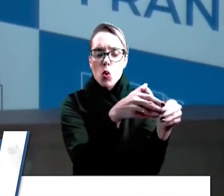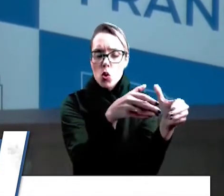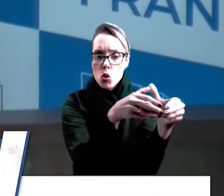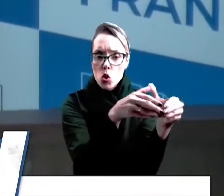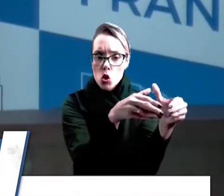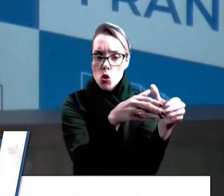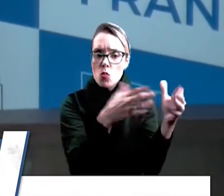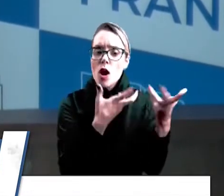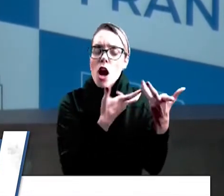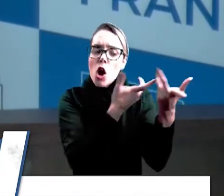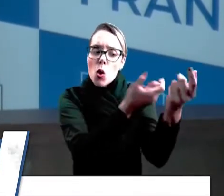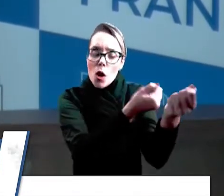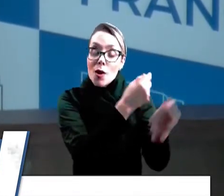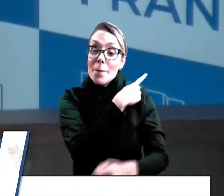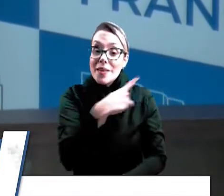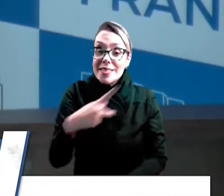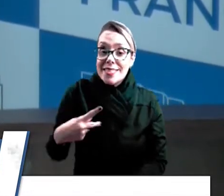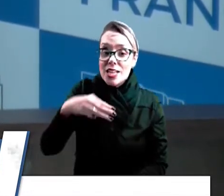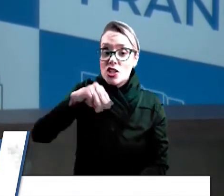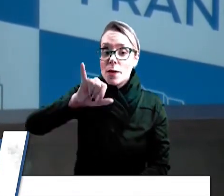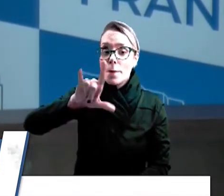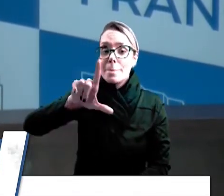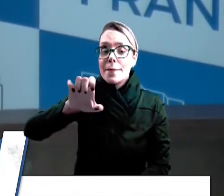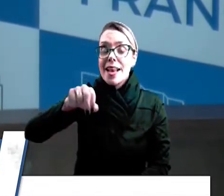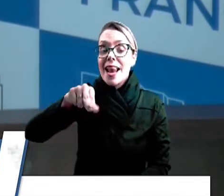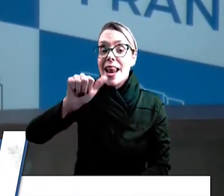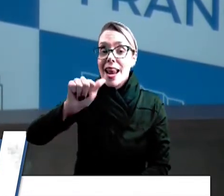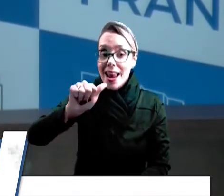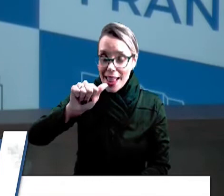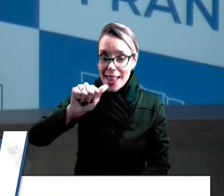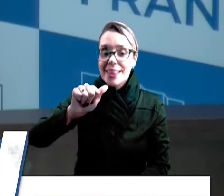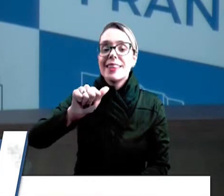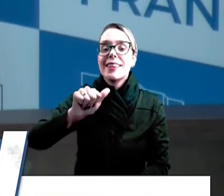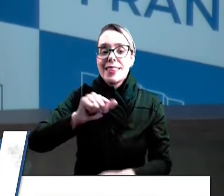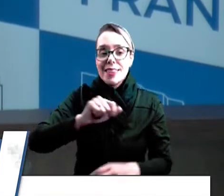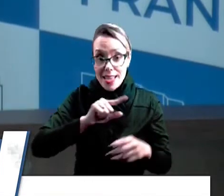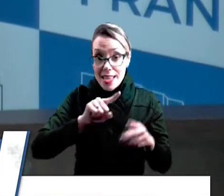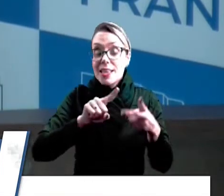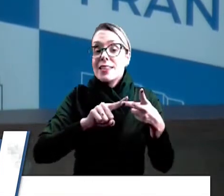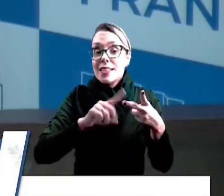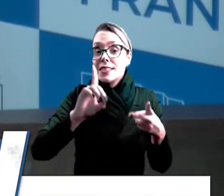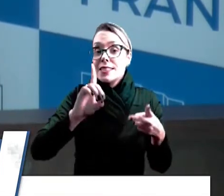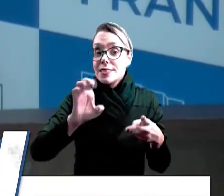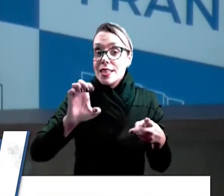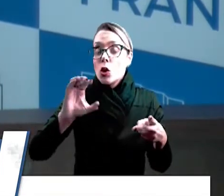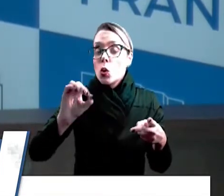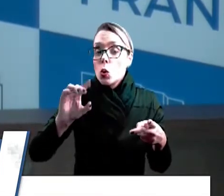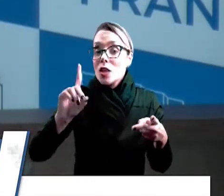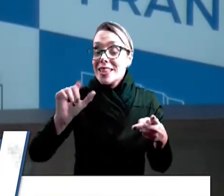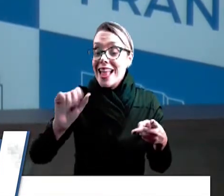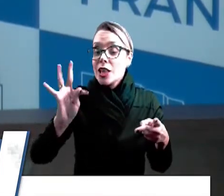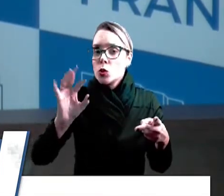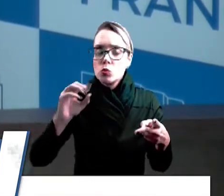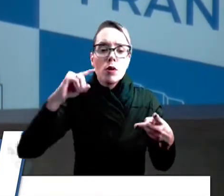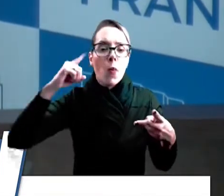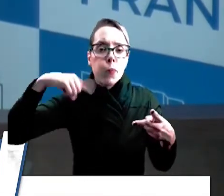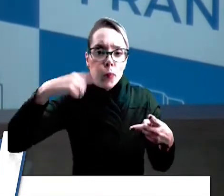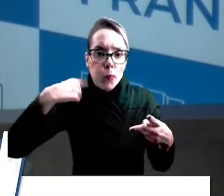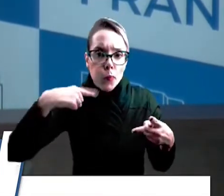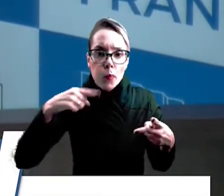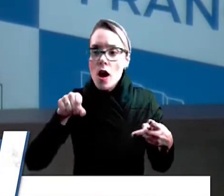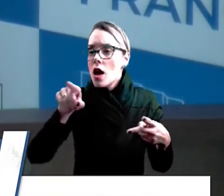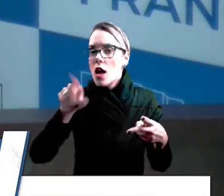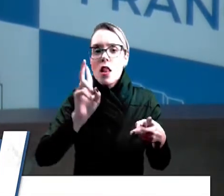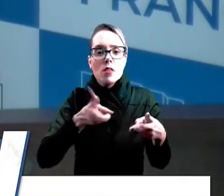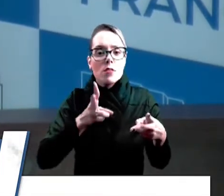presidente, a Milena, Deucrésio Deodato, o advogado lá que está nos assistindo, né, a sessão, ele não perde uma sessão,